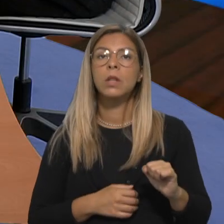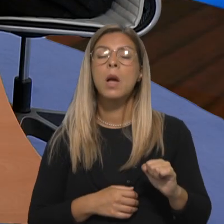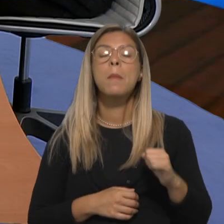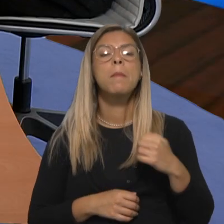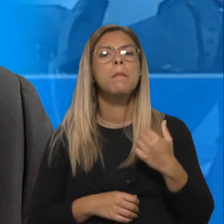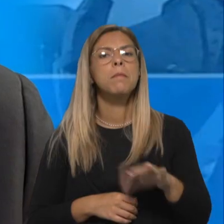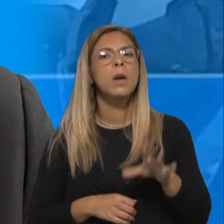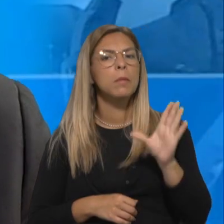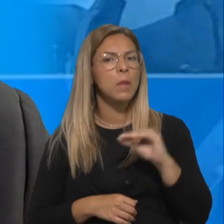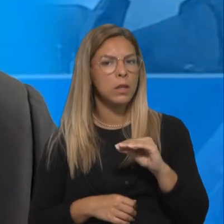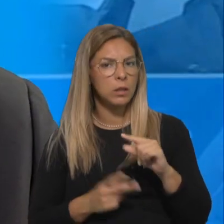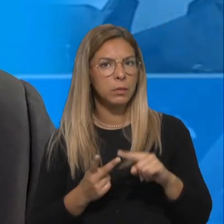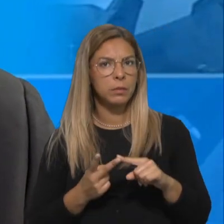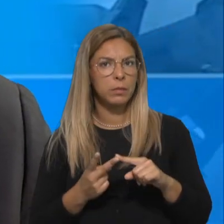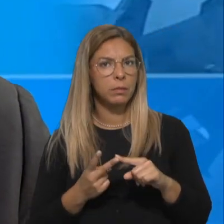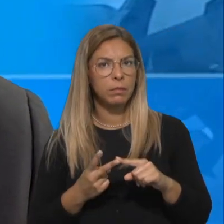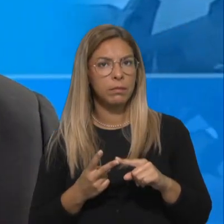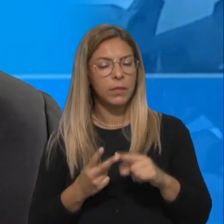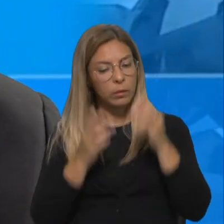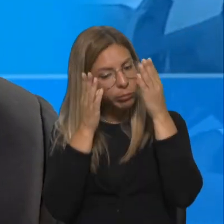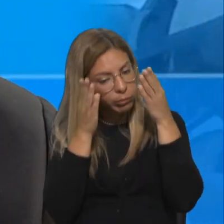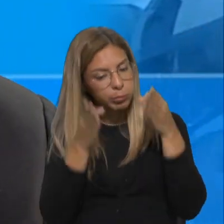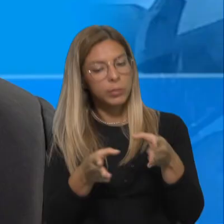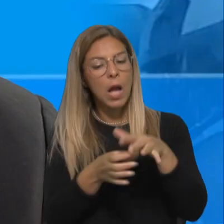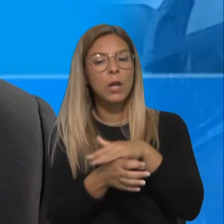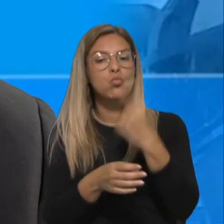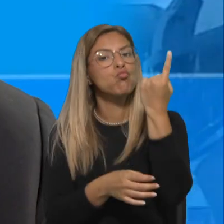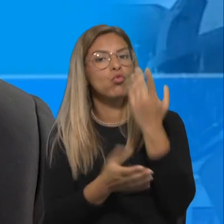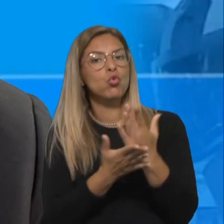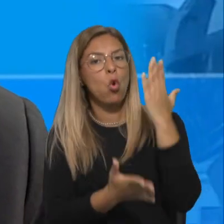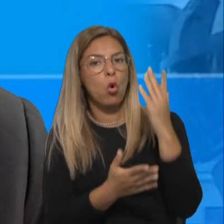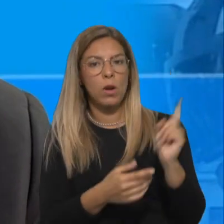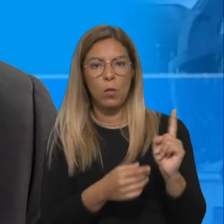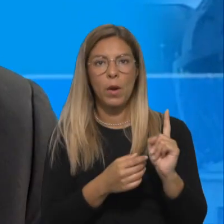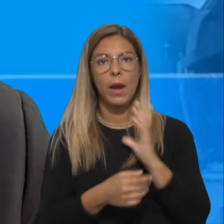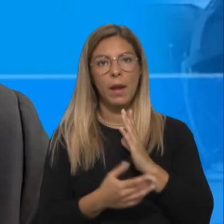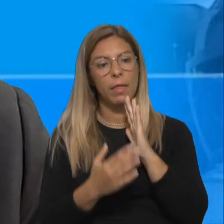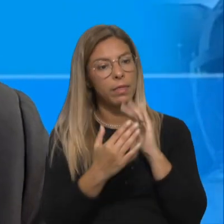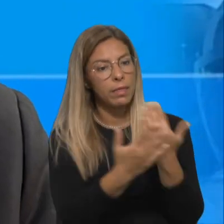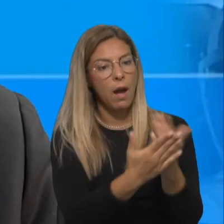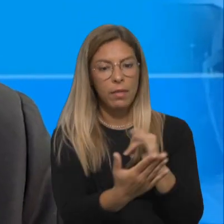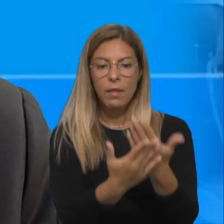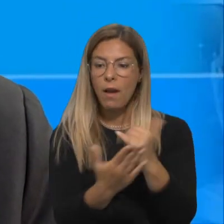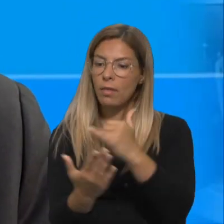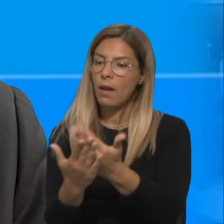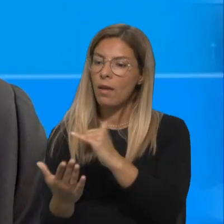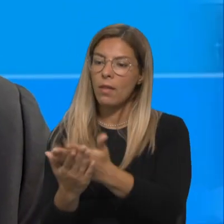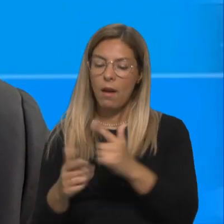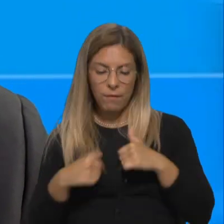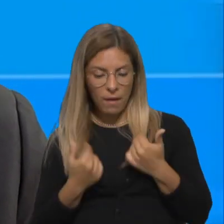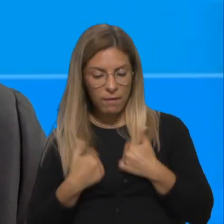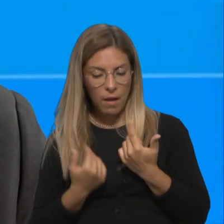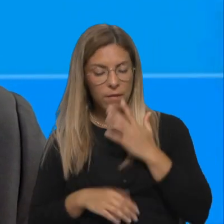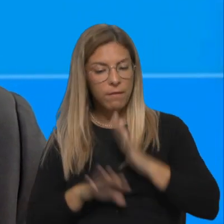Temos uma particularidade, que é não temos uma vocação específica. A nossa vocação é servir dentro da Igreja e cada um procura qual é a sua forma